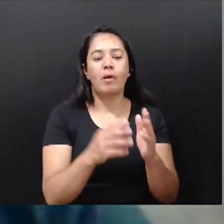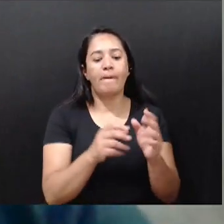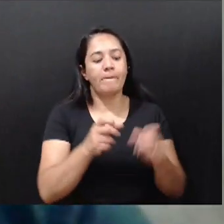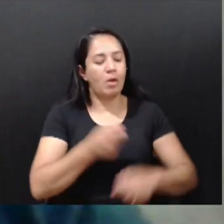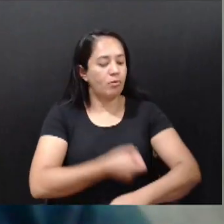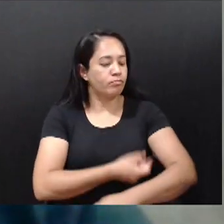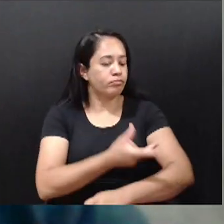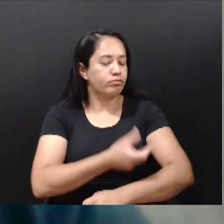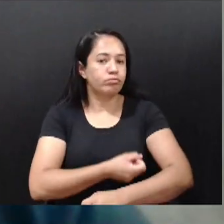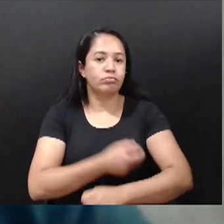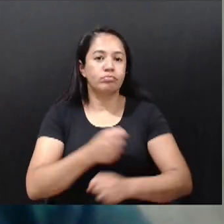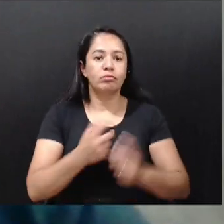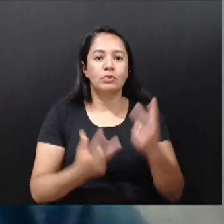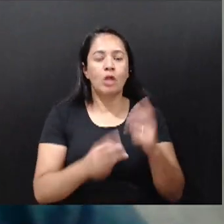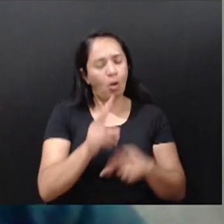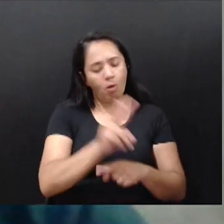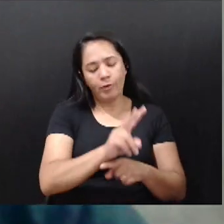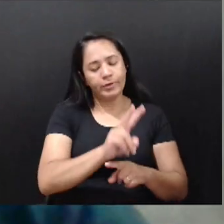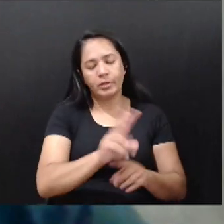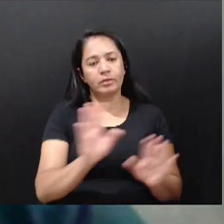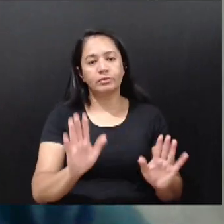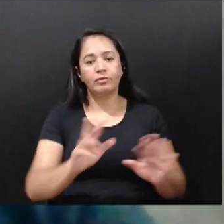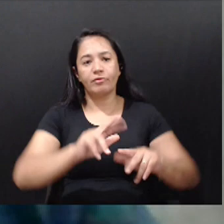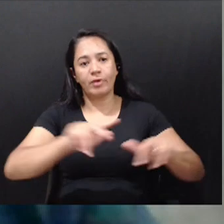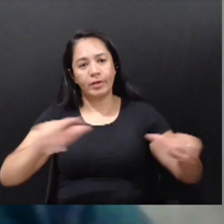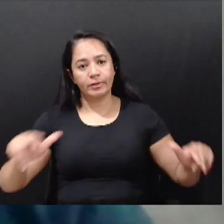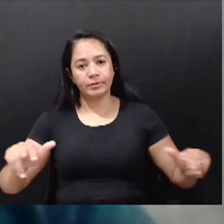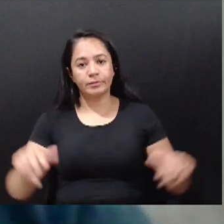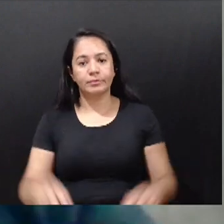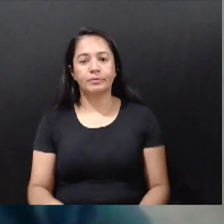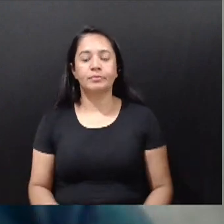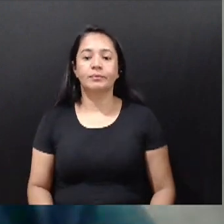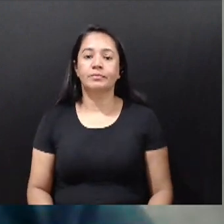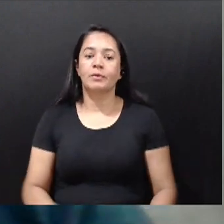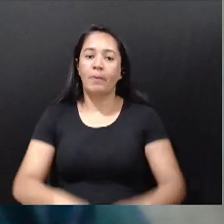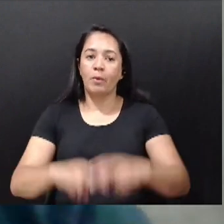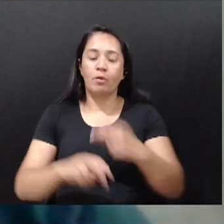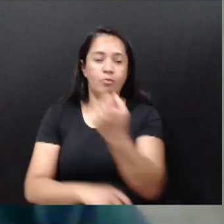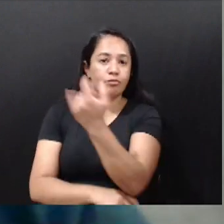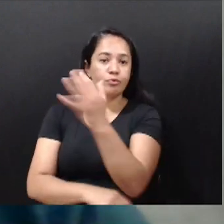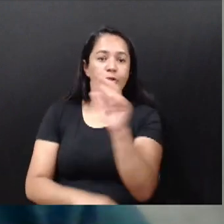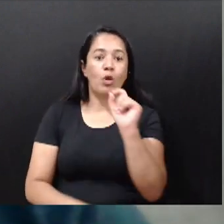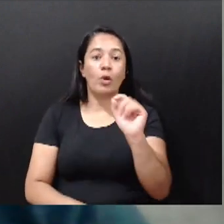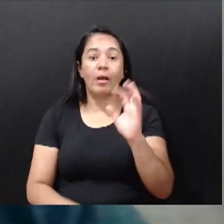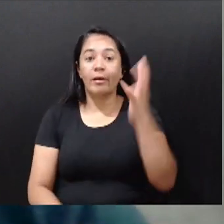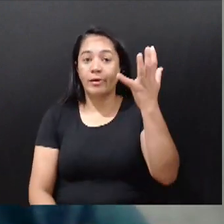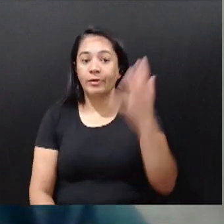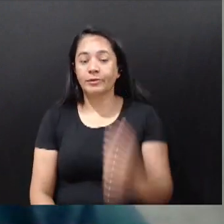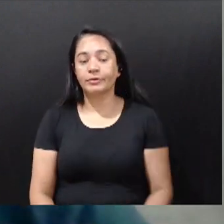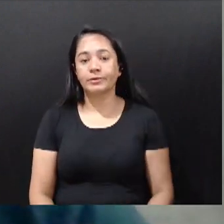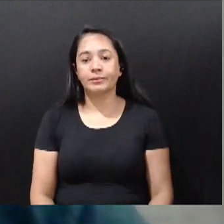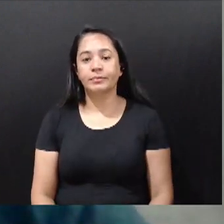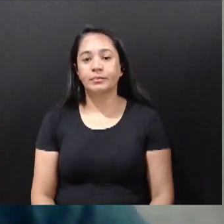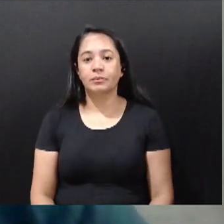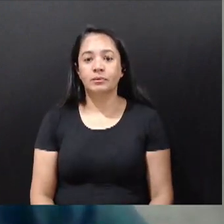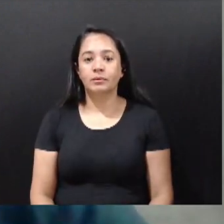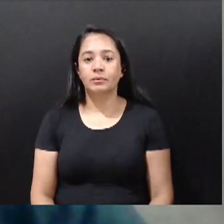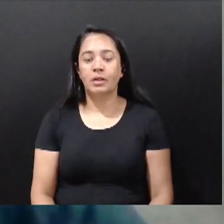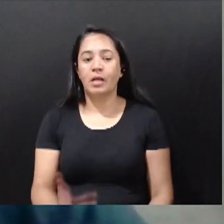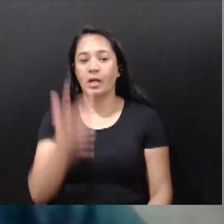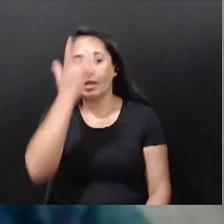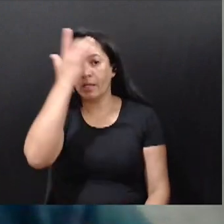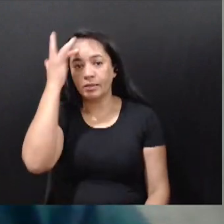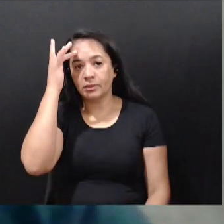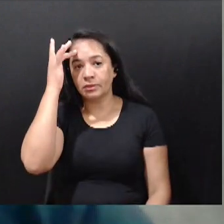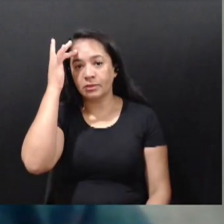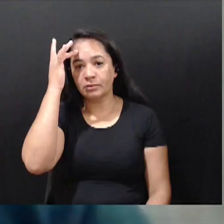benfeitorias diversas relacionadas ao meio ambiente. E o que acontece até então é que essas pessoas, elas acabam